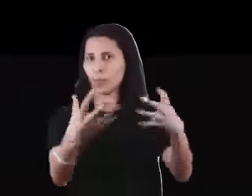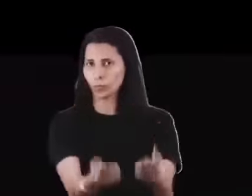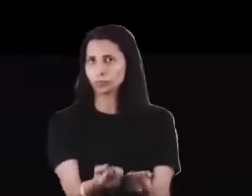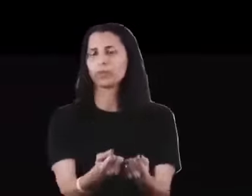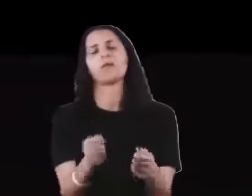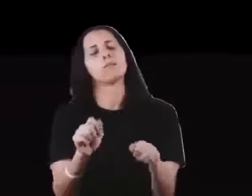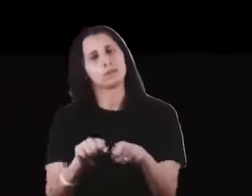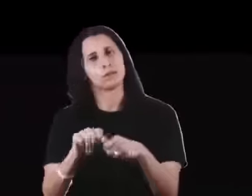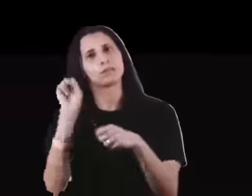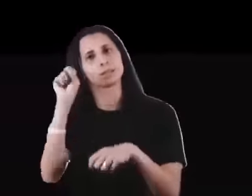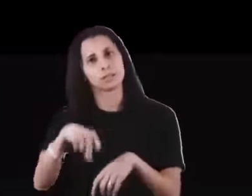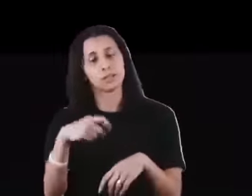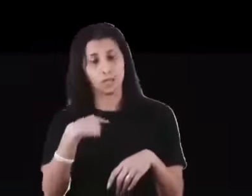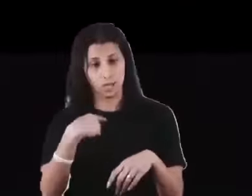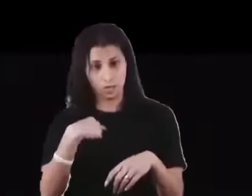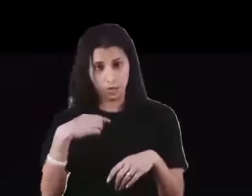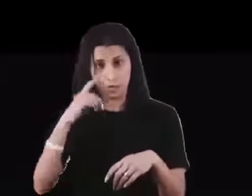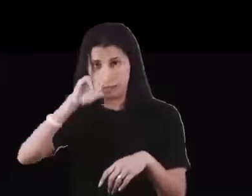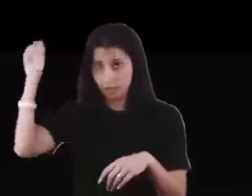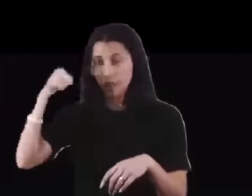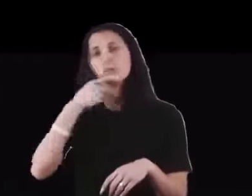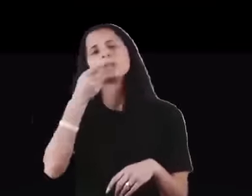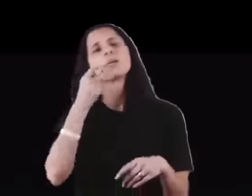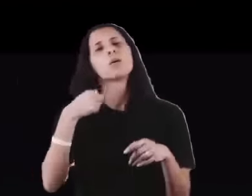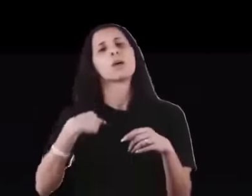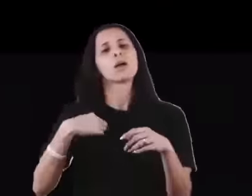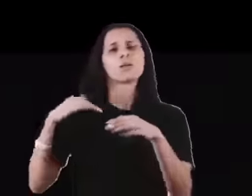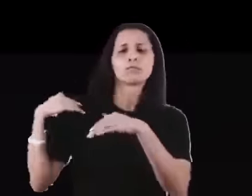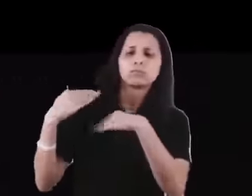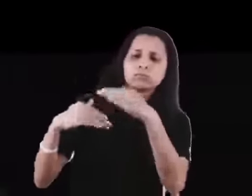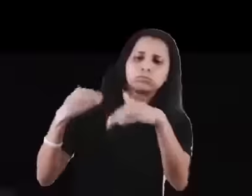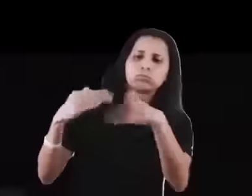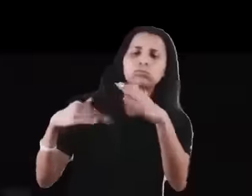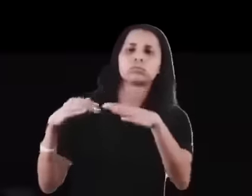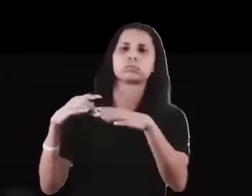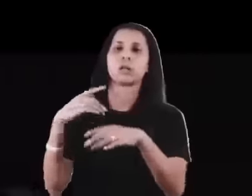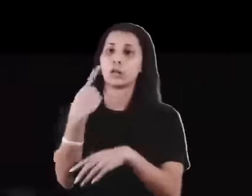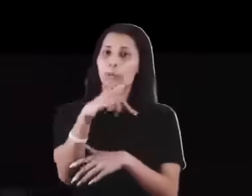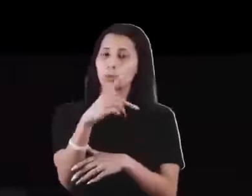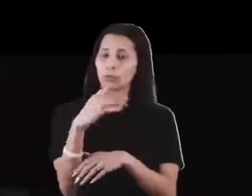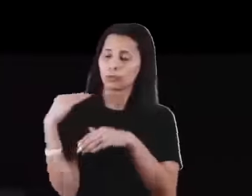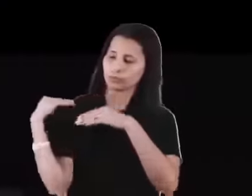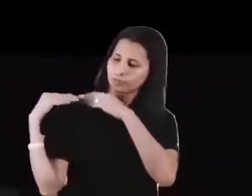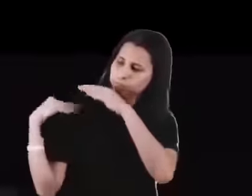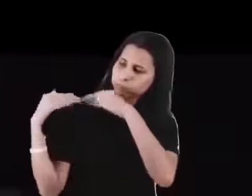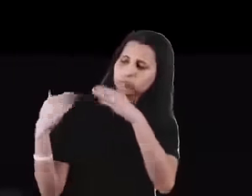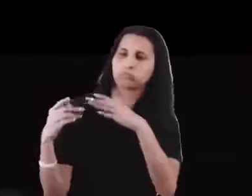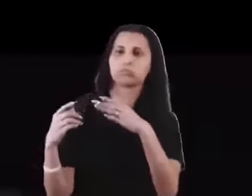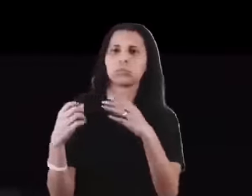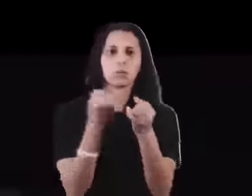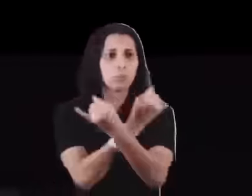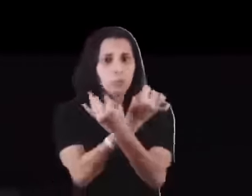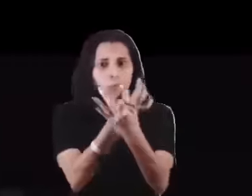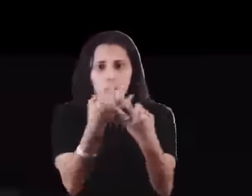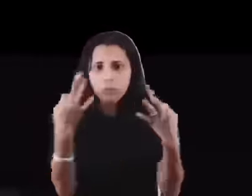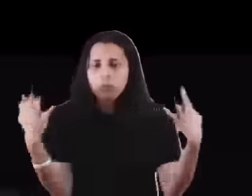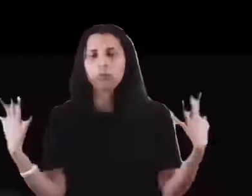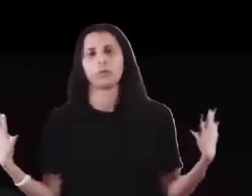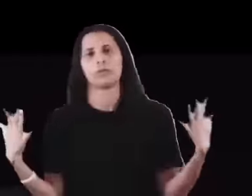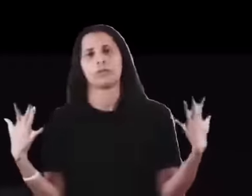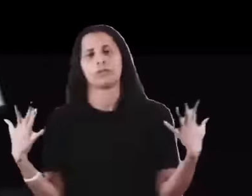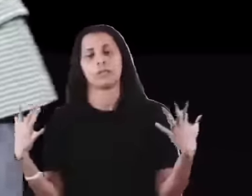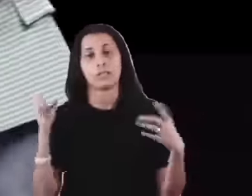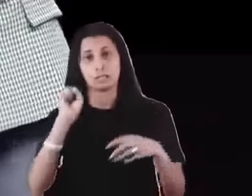se assim eu vou multiplicar a sua descendência ela vai ser tão numerosa que ninguém pode contar fora se